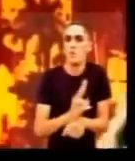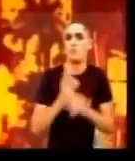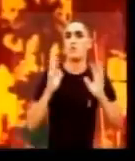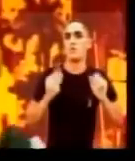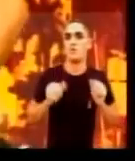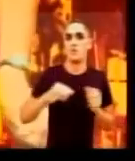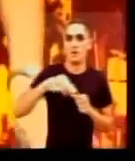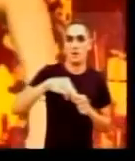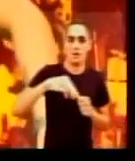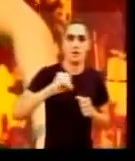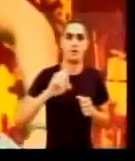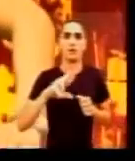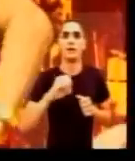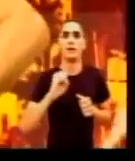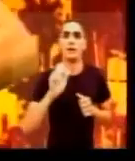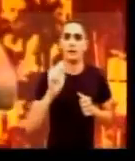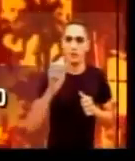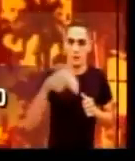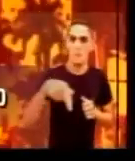Miriam.